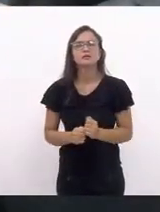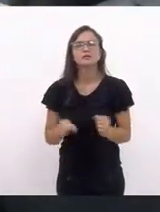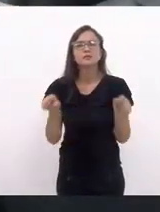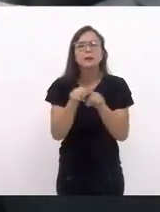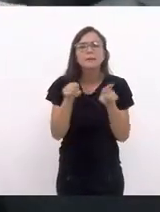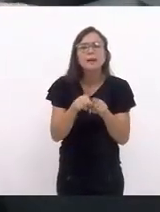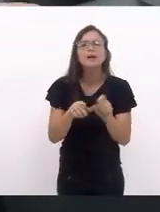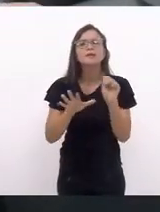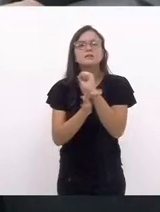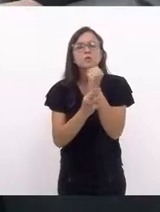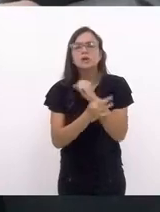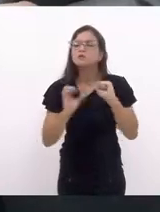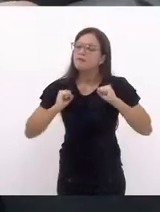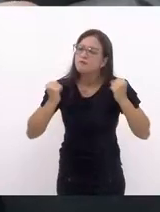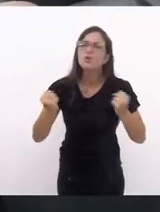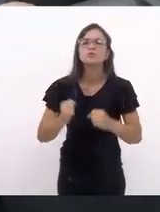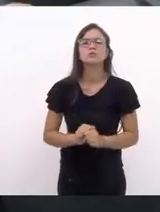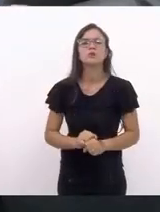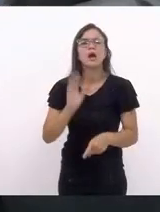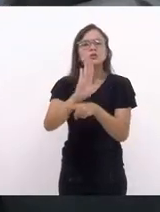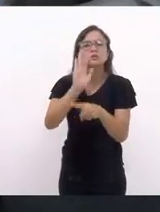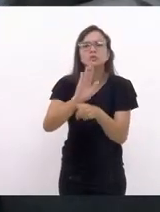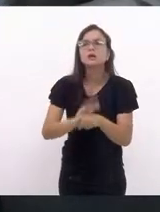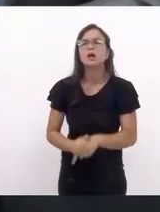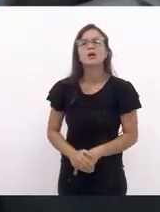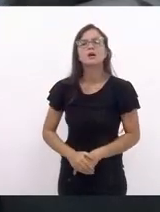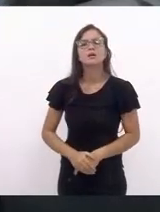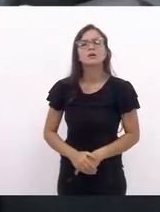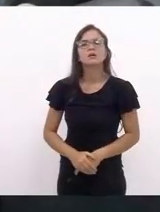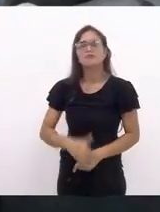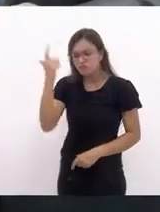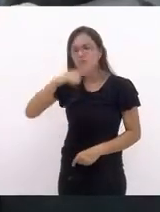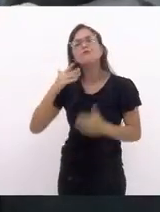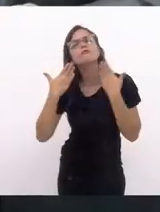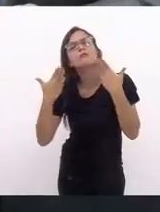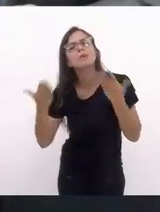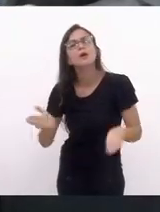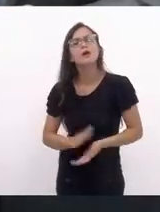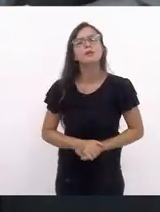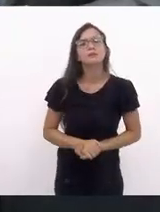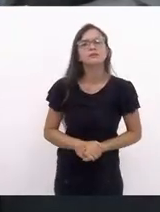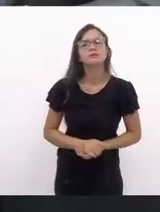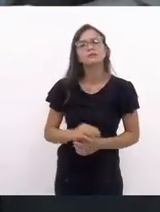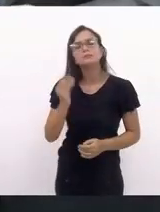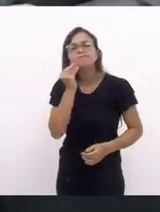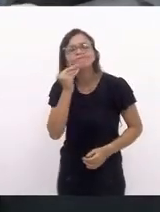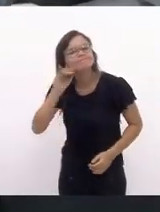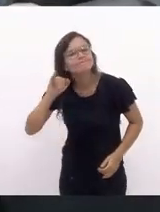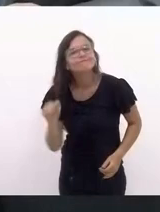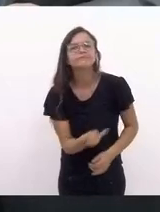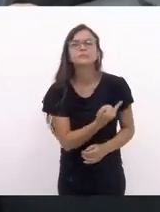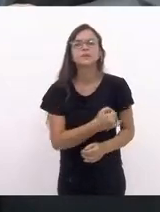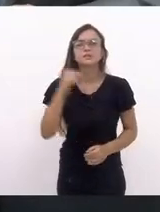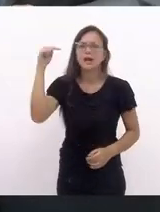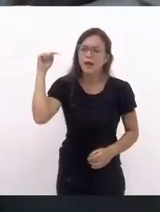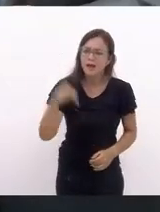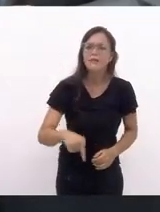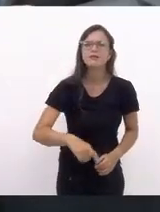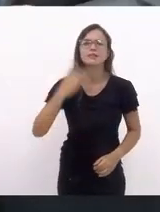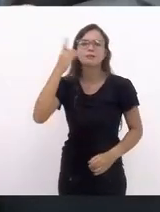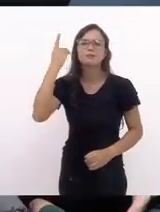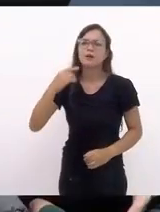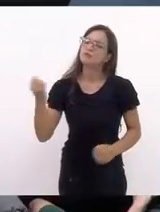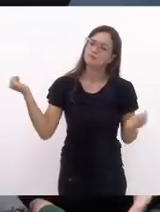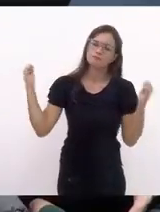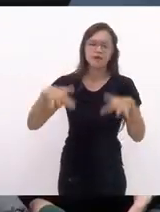pela força de segurança fique Bota a cara a tapa possam ter a oportunidade de ter uma data aqui dentro